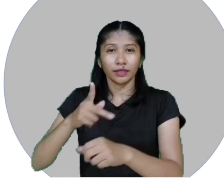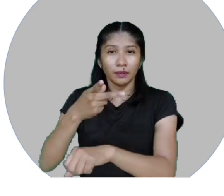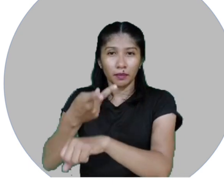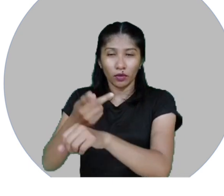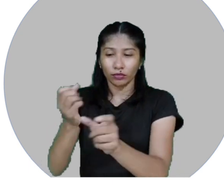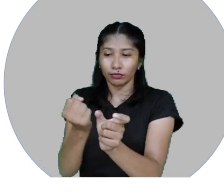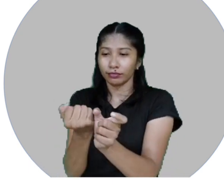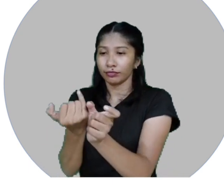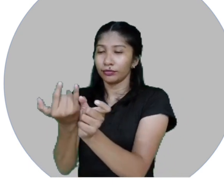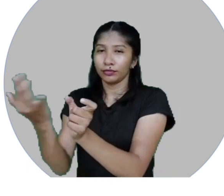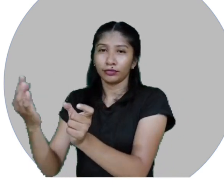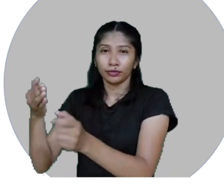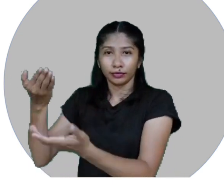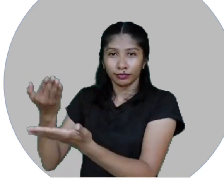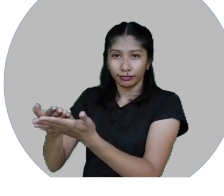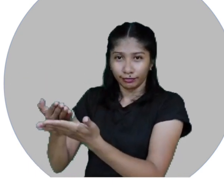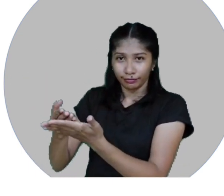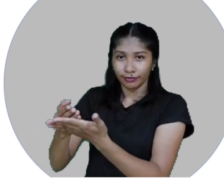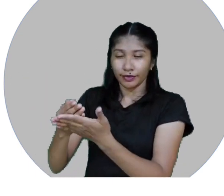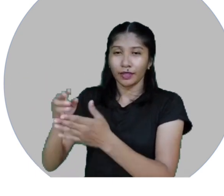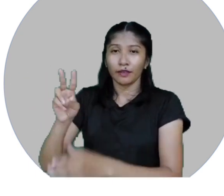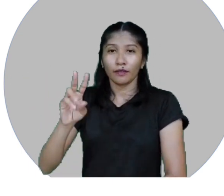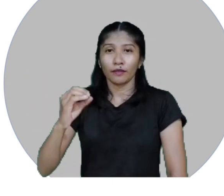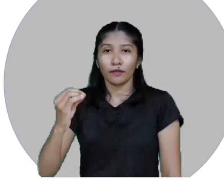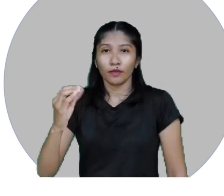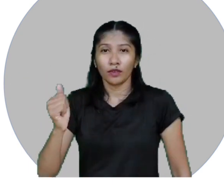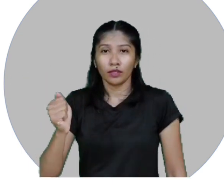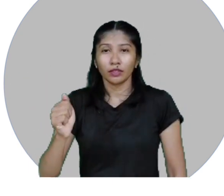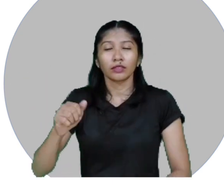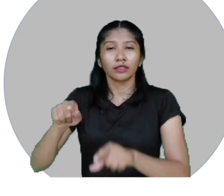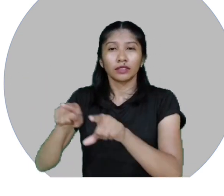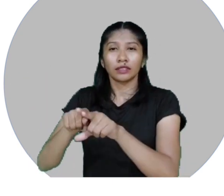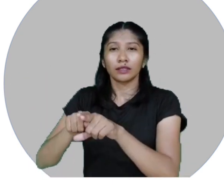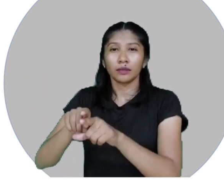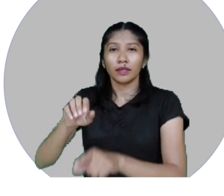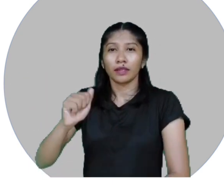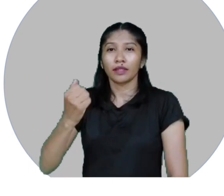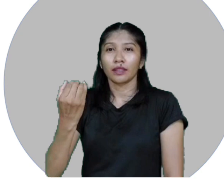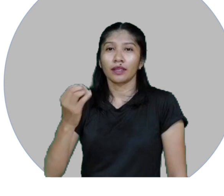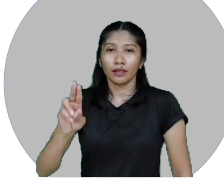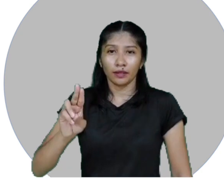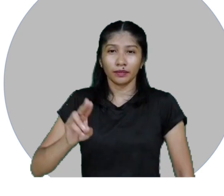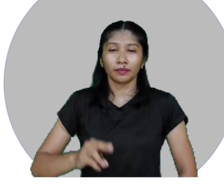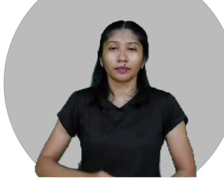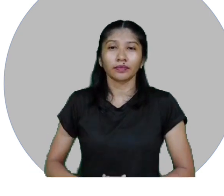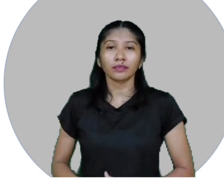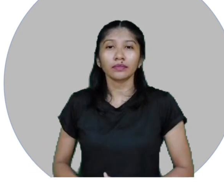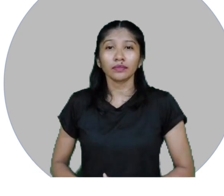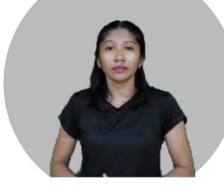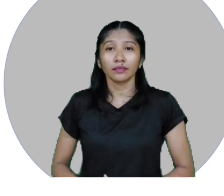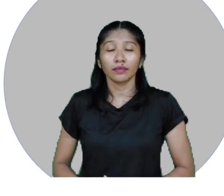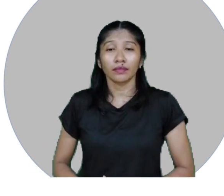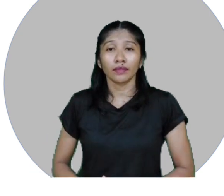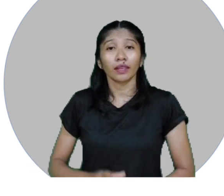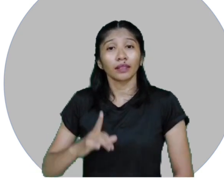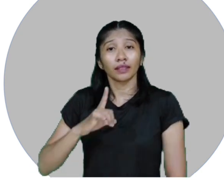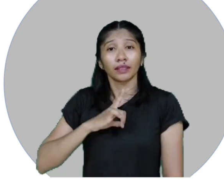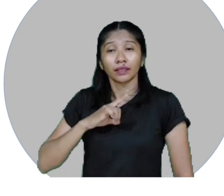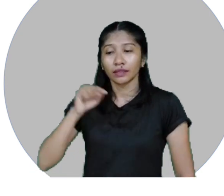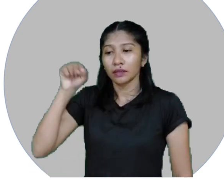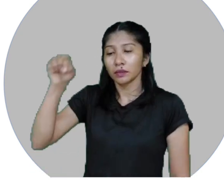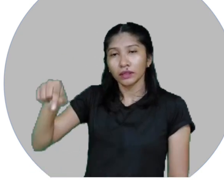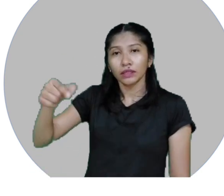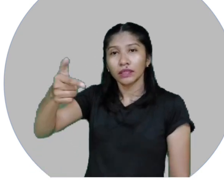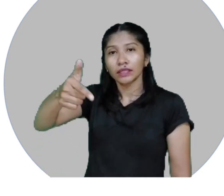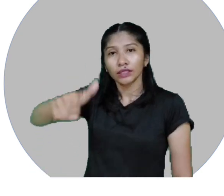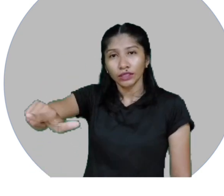no plural do nominativo, do vocativo e também do acusativo. Ainda em termos de desinências